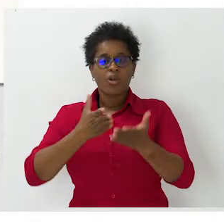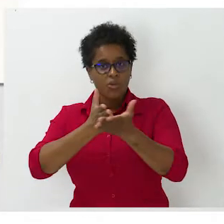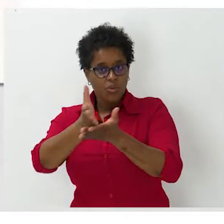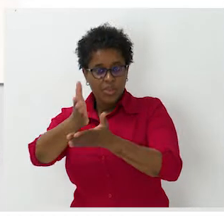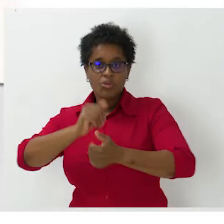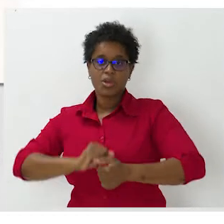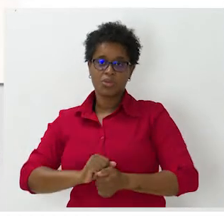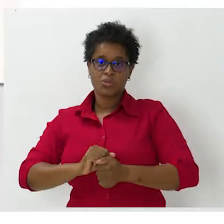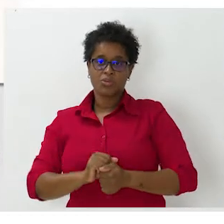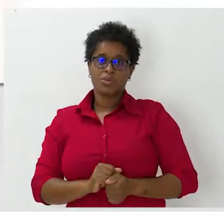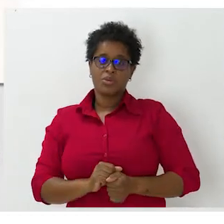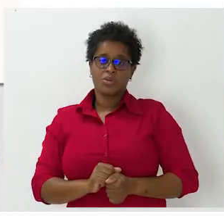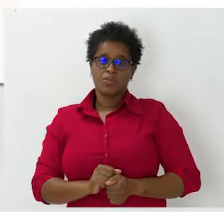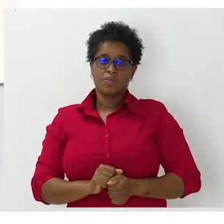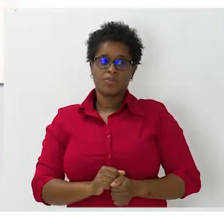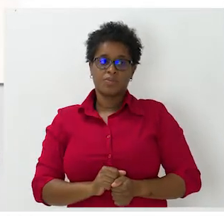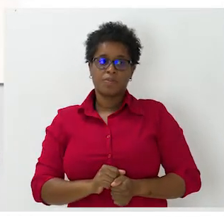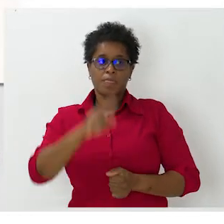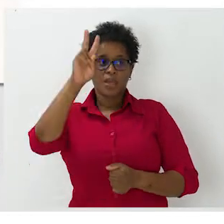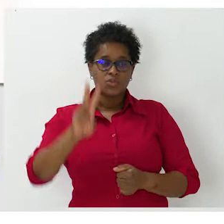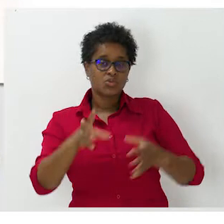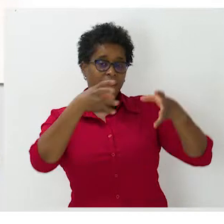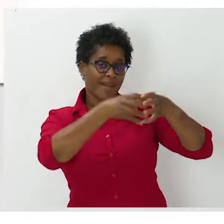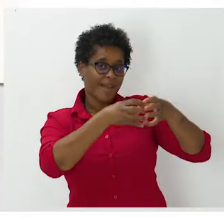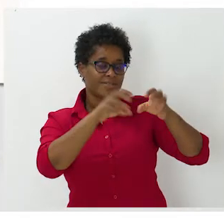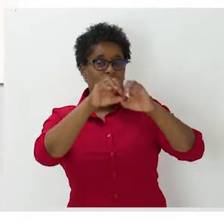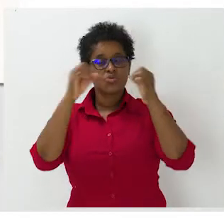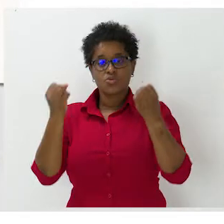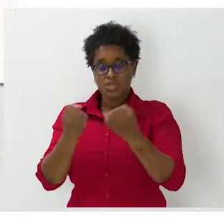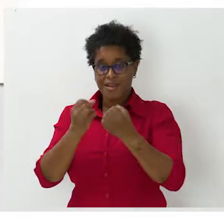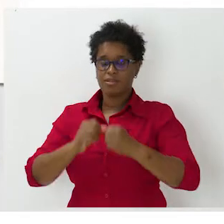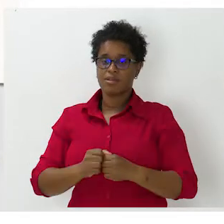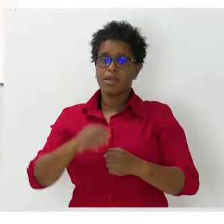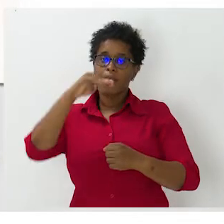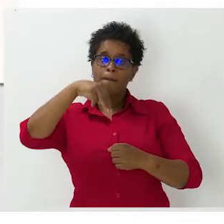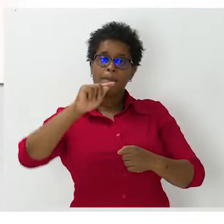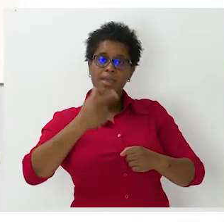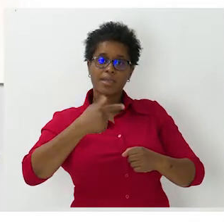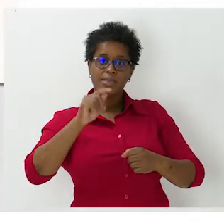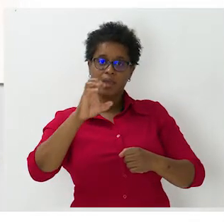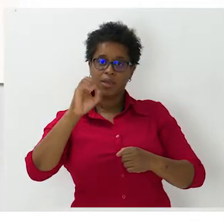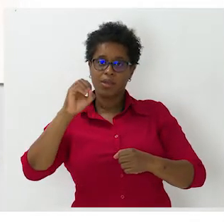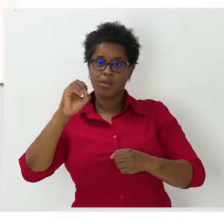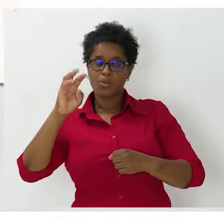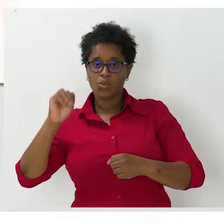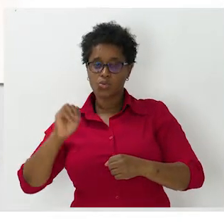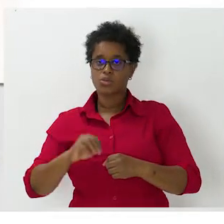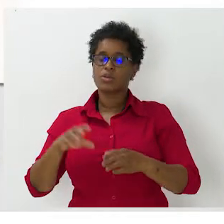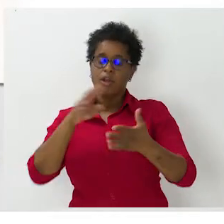Continuando, a segunda classe social, metecos. Vamos ler o